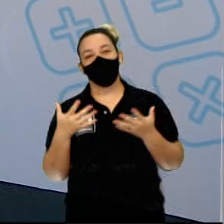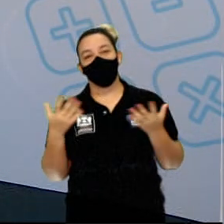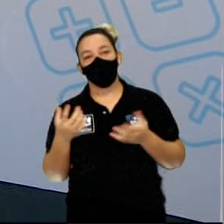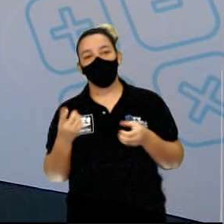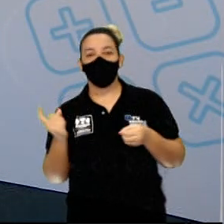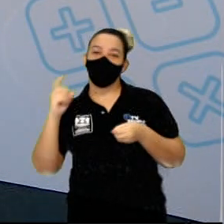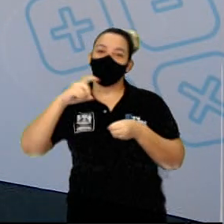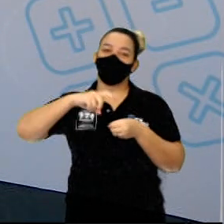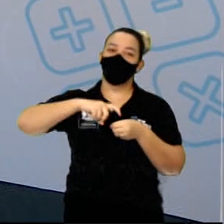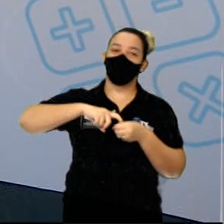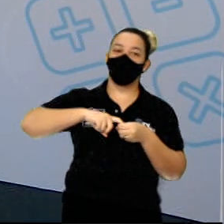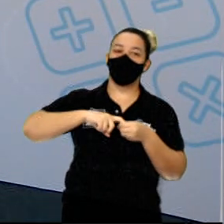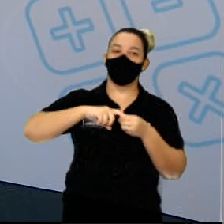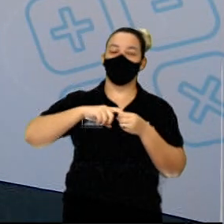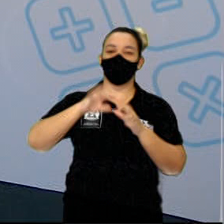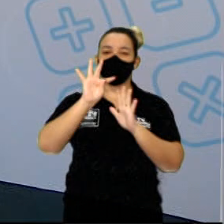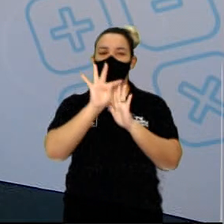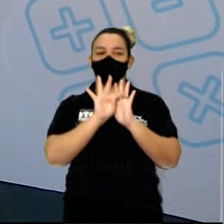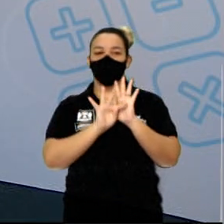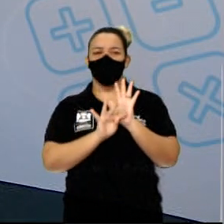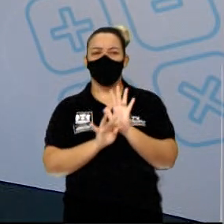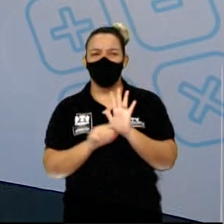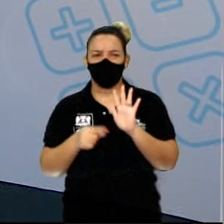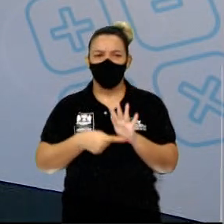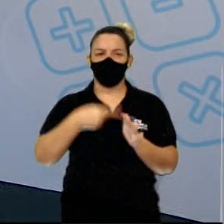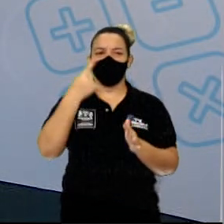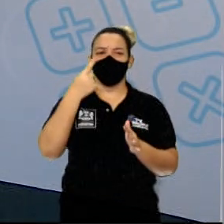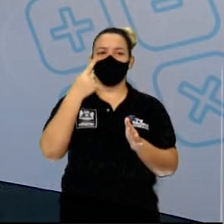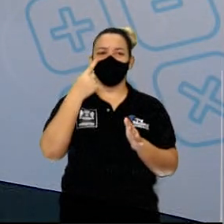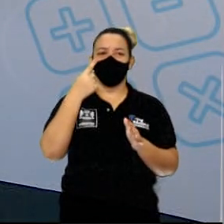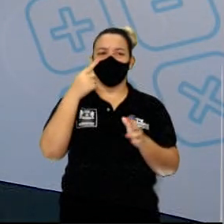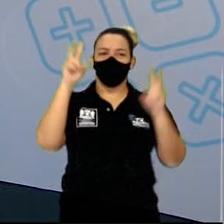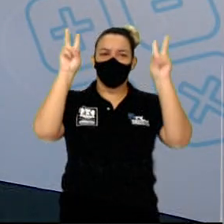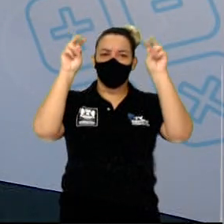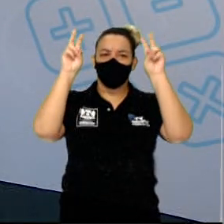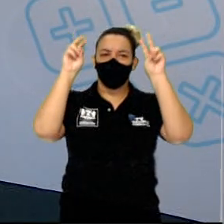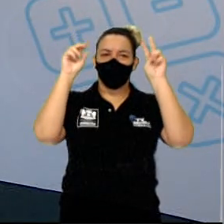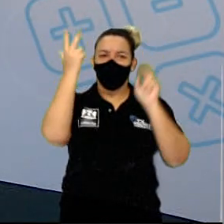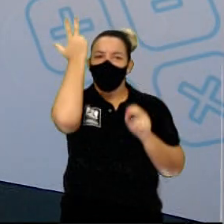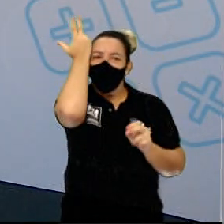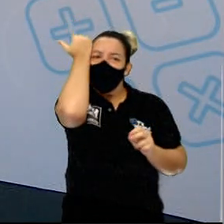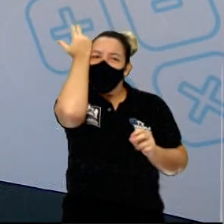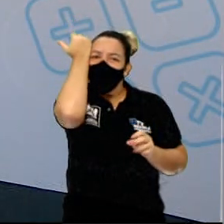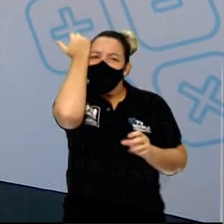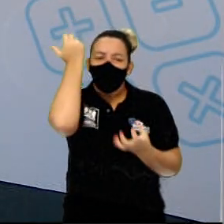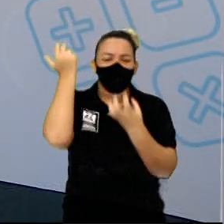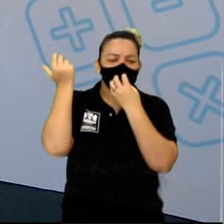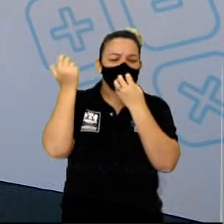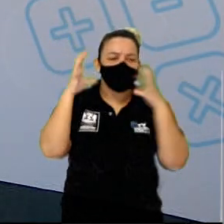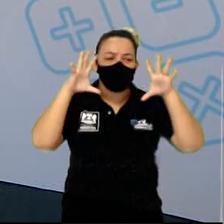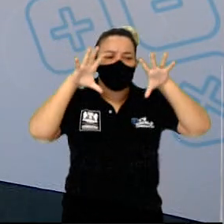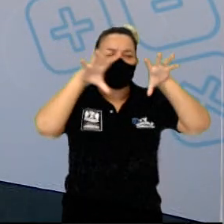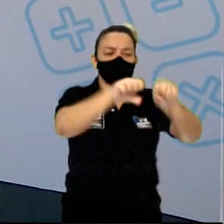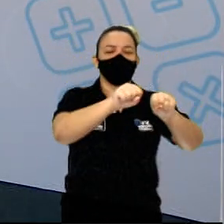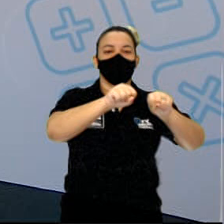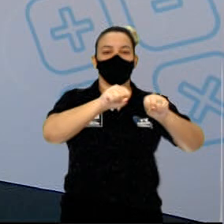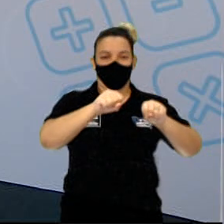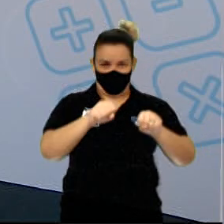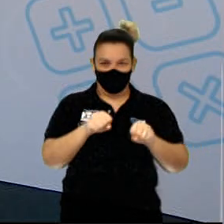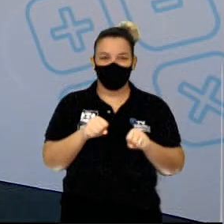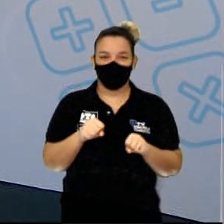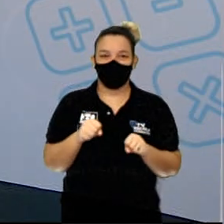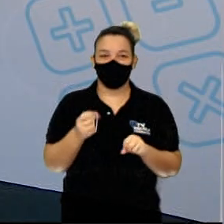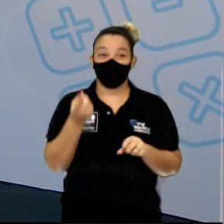para o texto inicial, né, a lebre e o cão de caça, e entender um pouquinho as características que estão presentes aí na